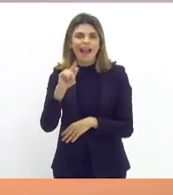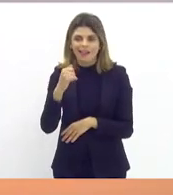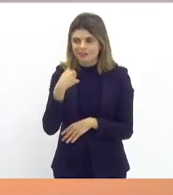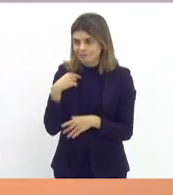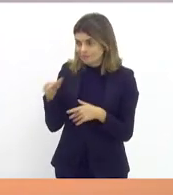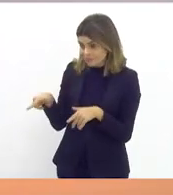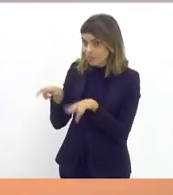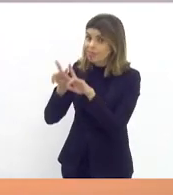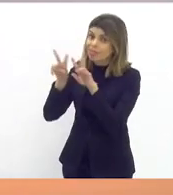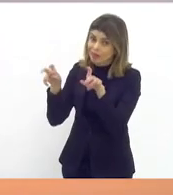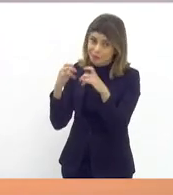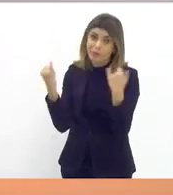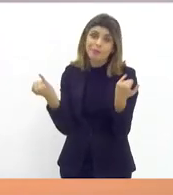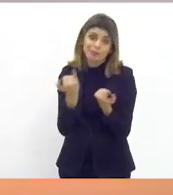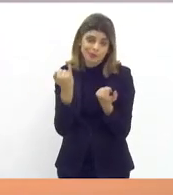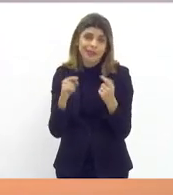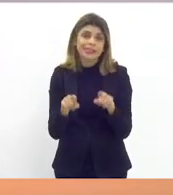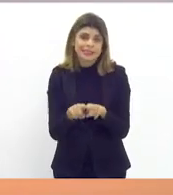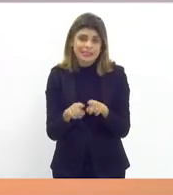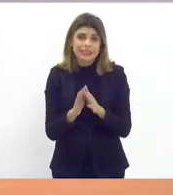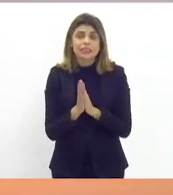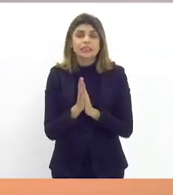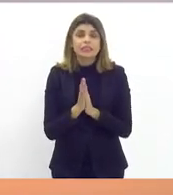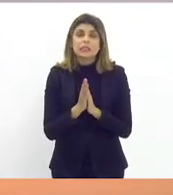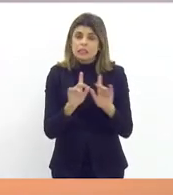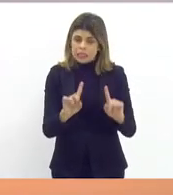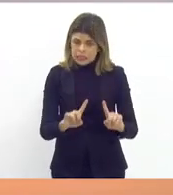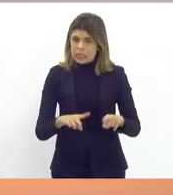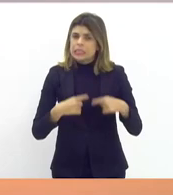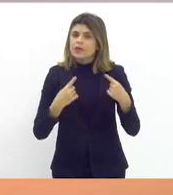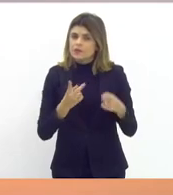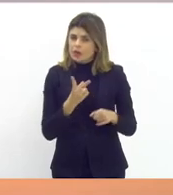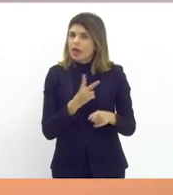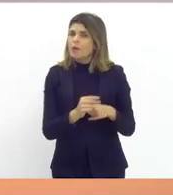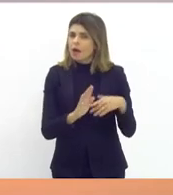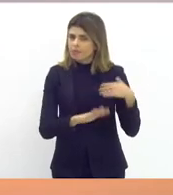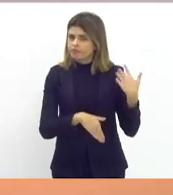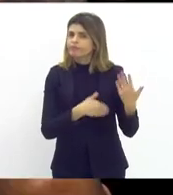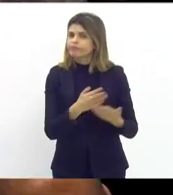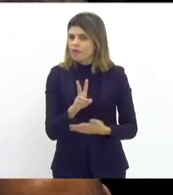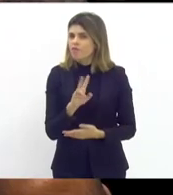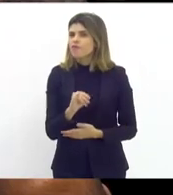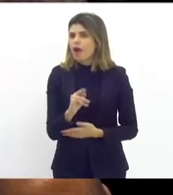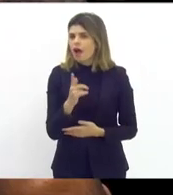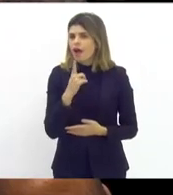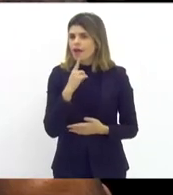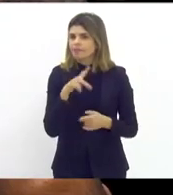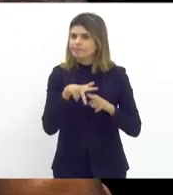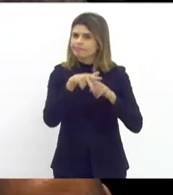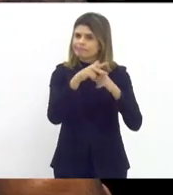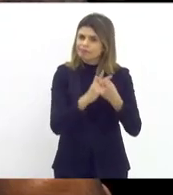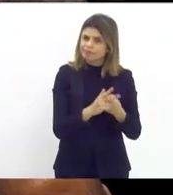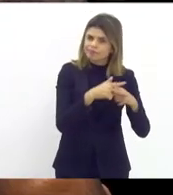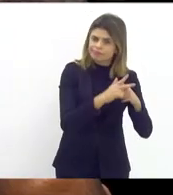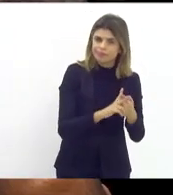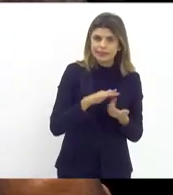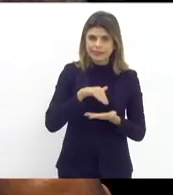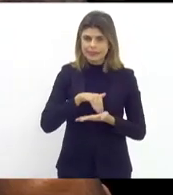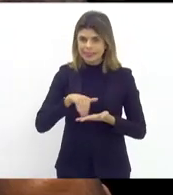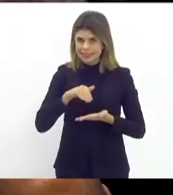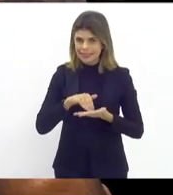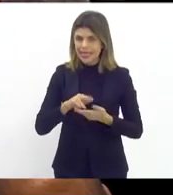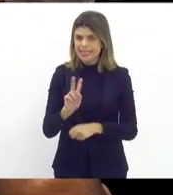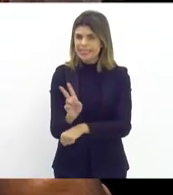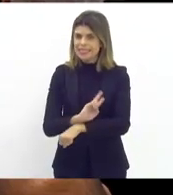importante. Toda a questão lá... Deixa eu acabar esse desafio, que vai ser... Vai lhe aprimorar para ser secretário de segurança no Rio de Janeiro. Aí